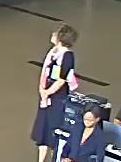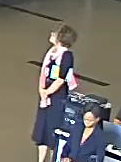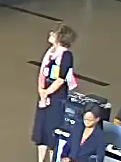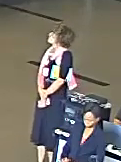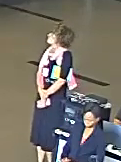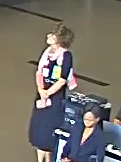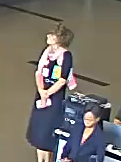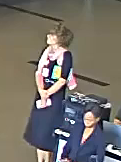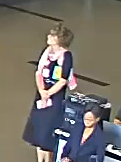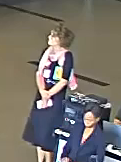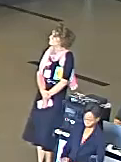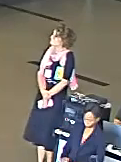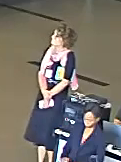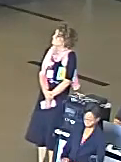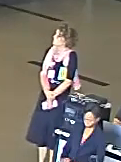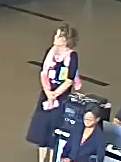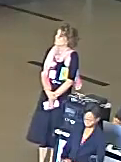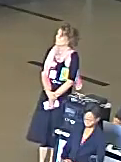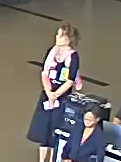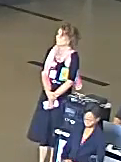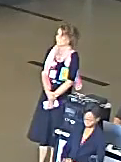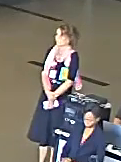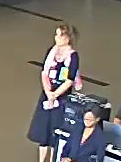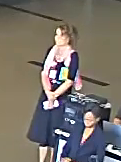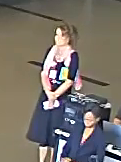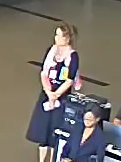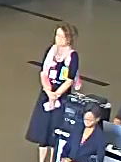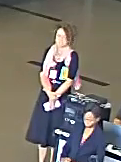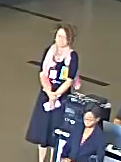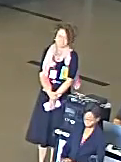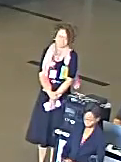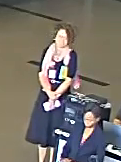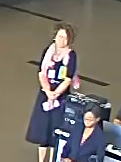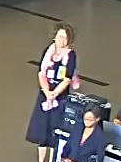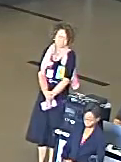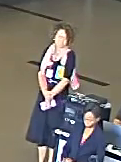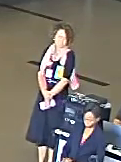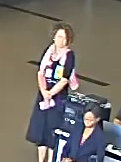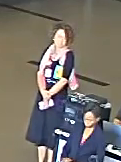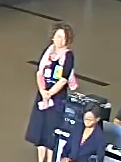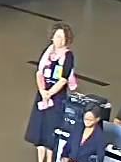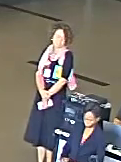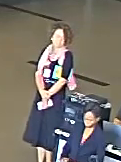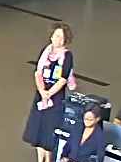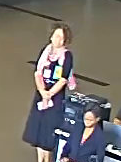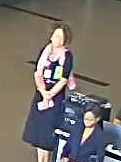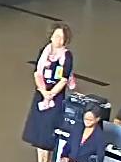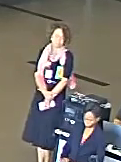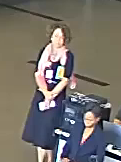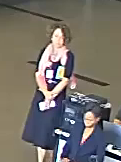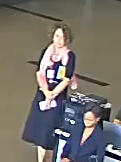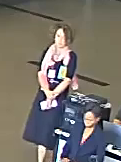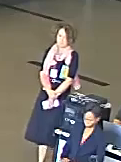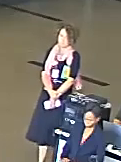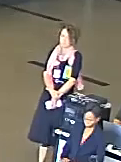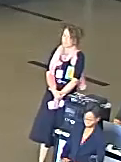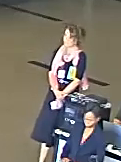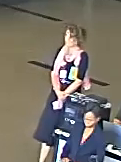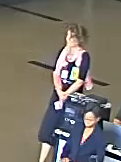todos os contratos de concessão quanto ao cumprimento dos direitos da pessoa com deficiência aplicando as